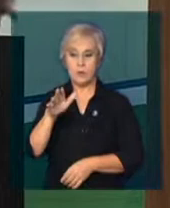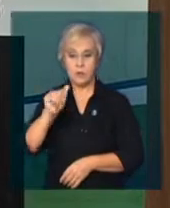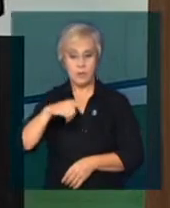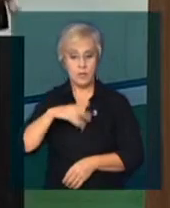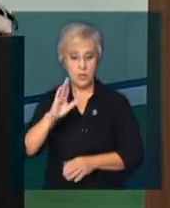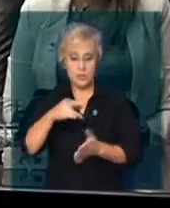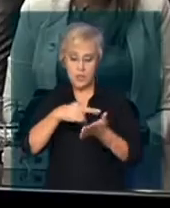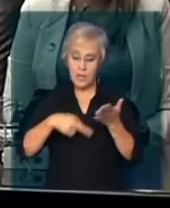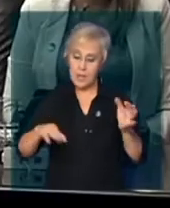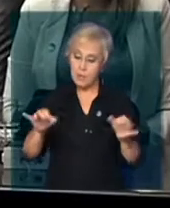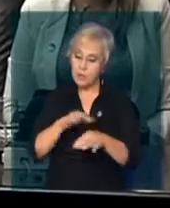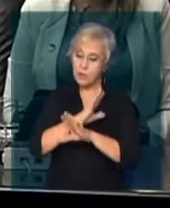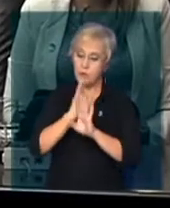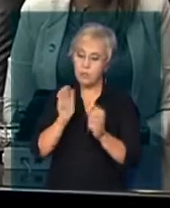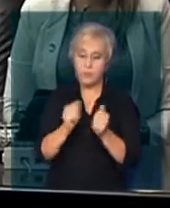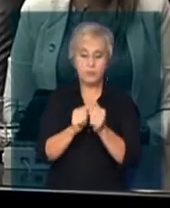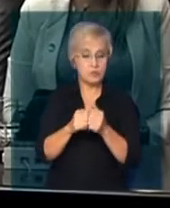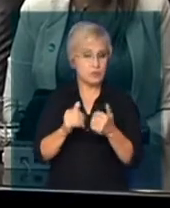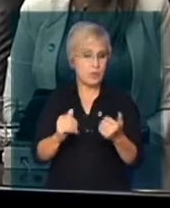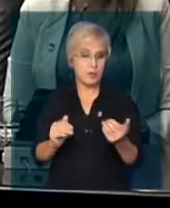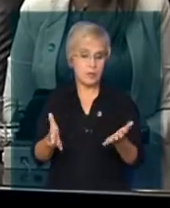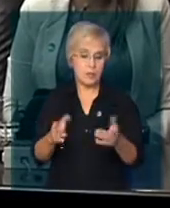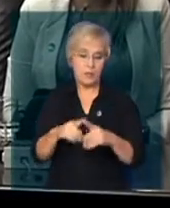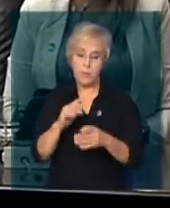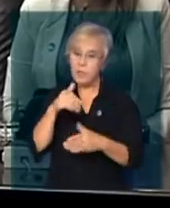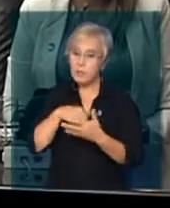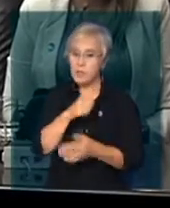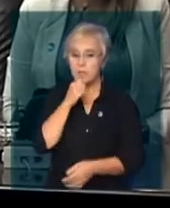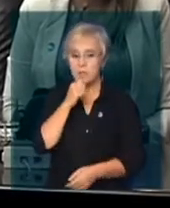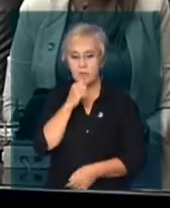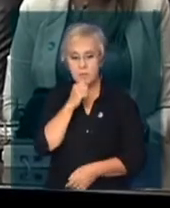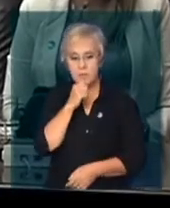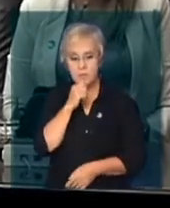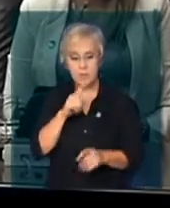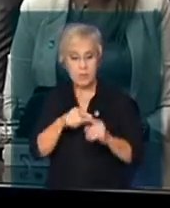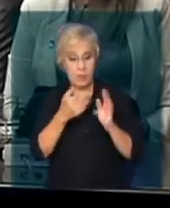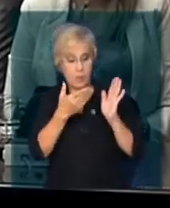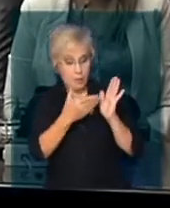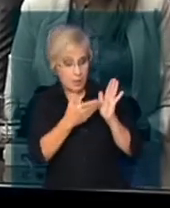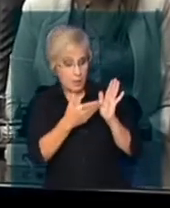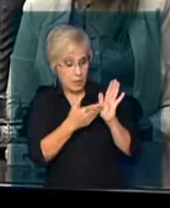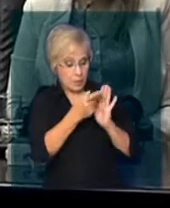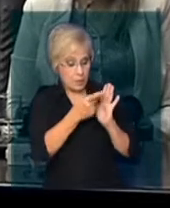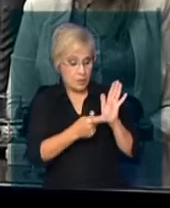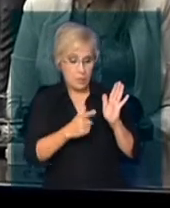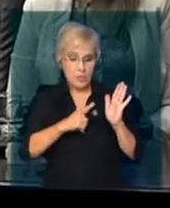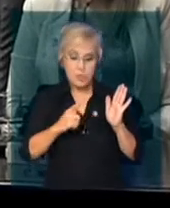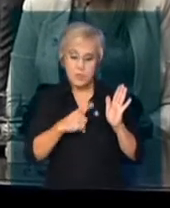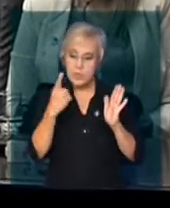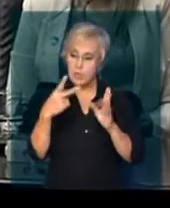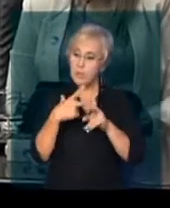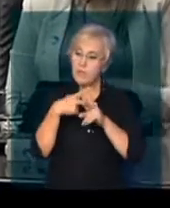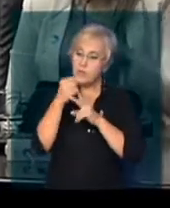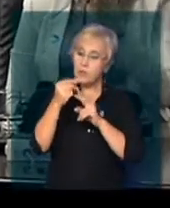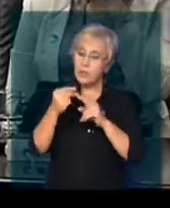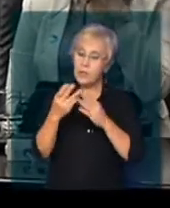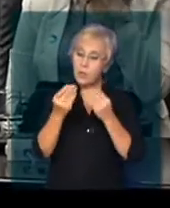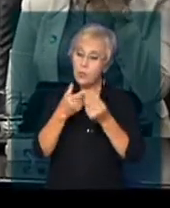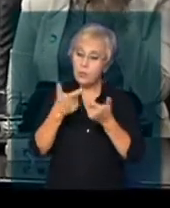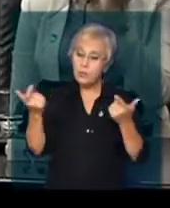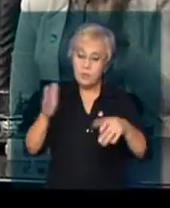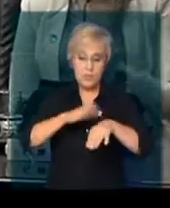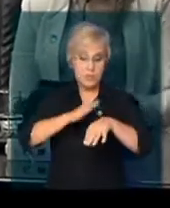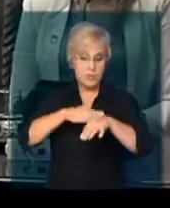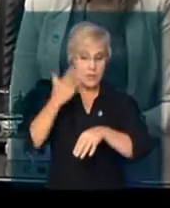para ser votada, foi relatada pelo Sandro Mabel. Só que, e ali tinha uma grande vitória para todo mundo naquele momento, e foi